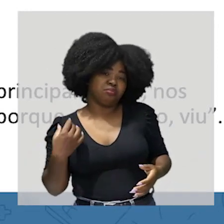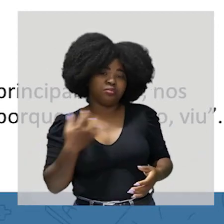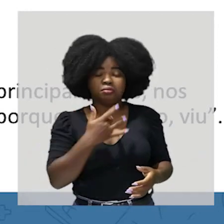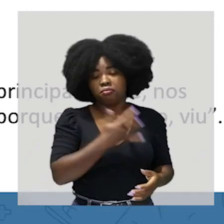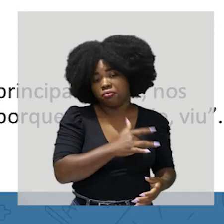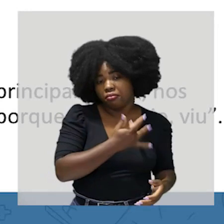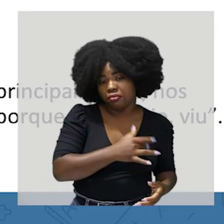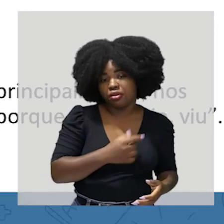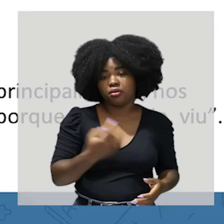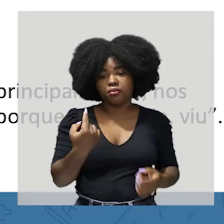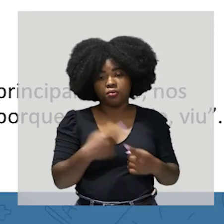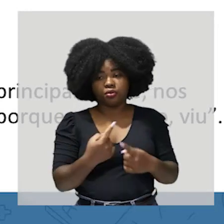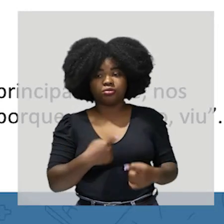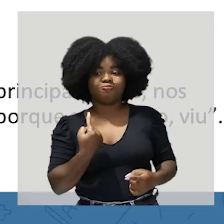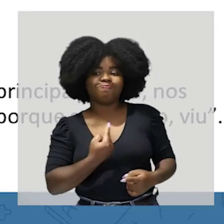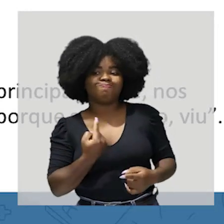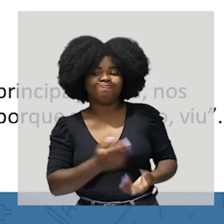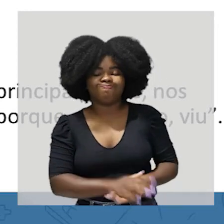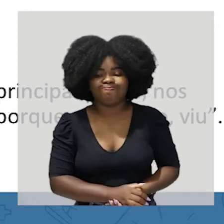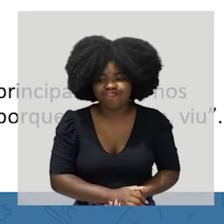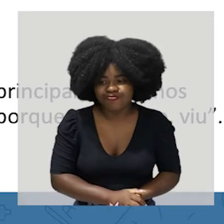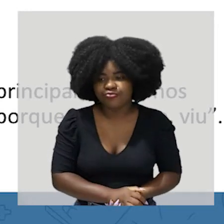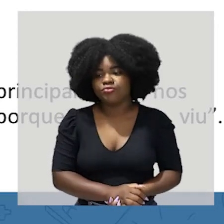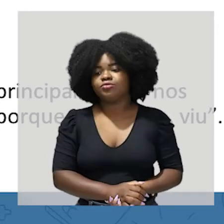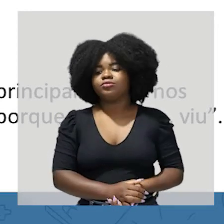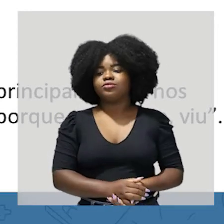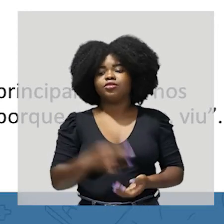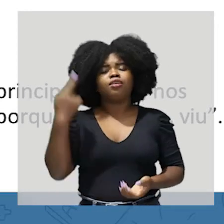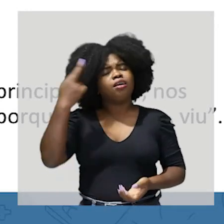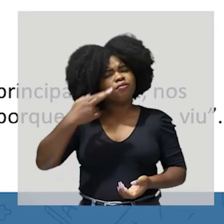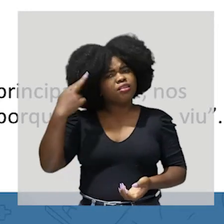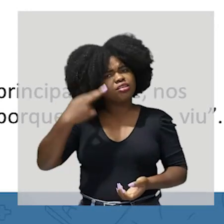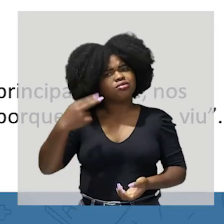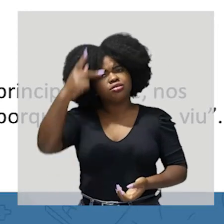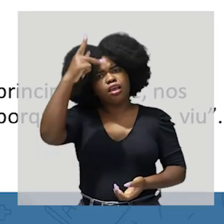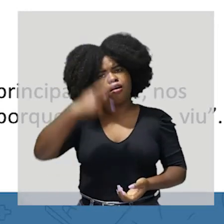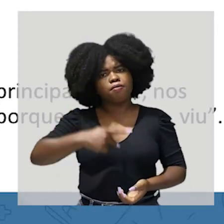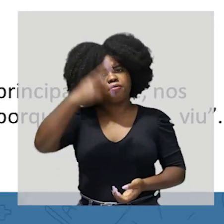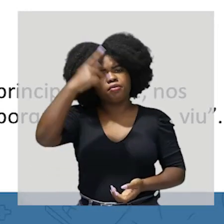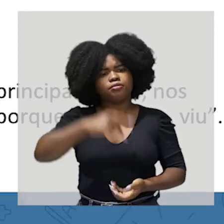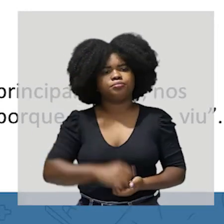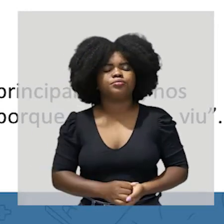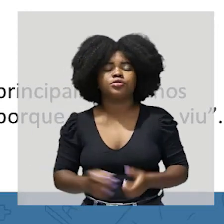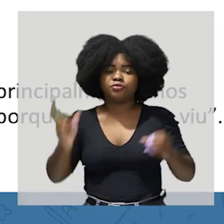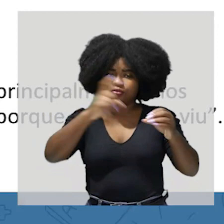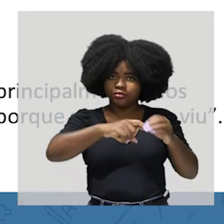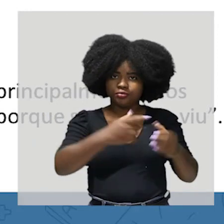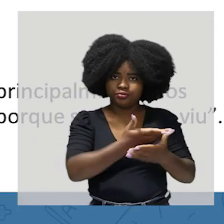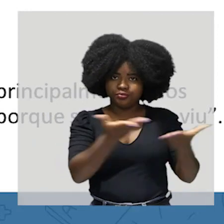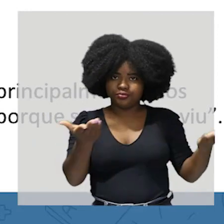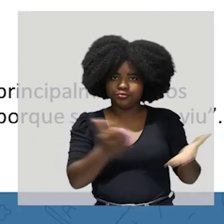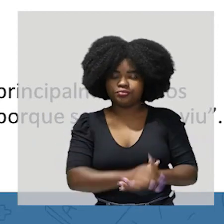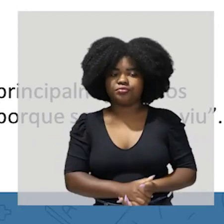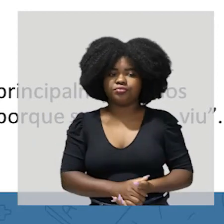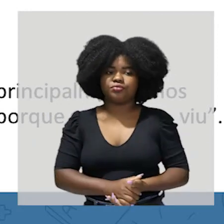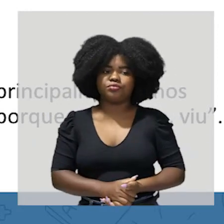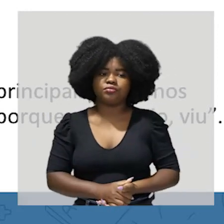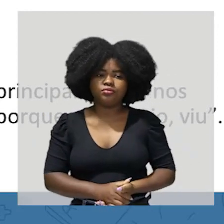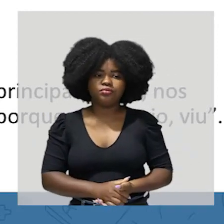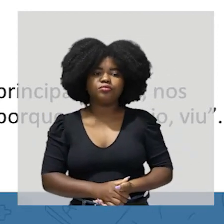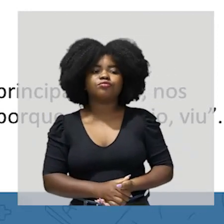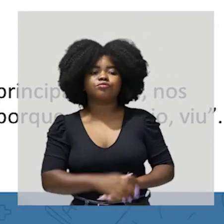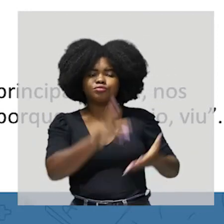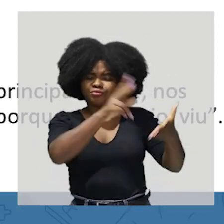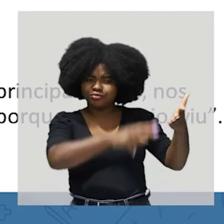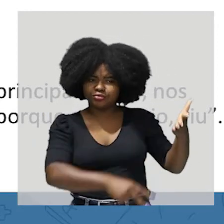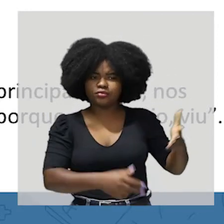sou macio viu Auto reflexivo vou voltar aqui para você ver hoje eu topei com alguns